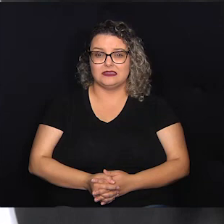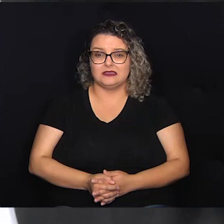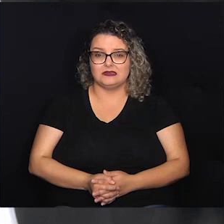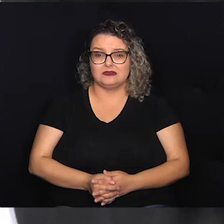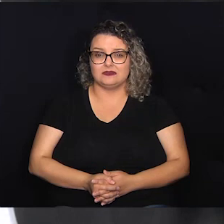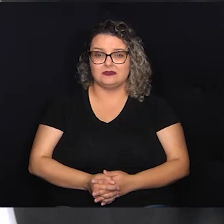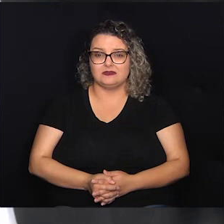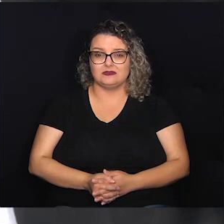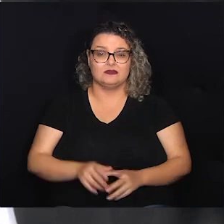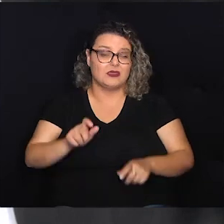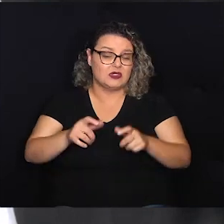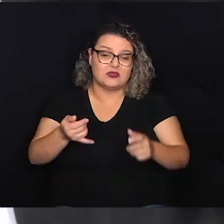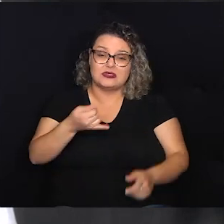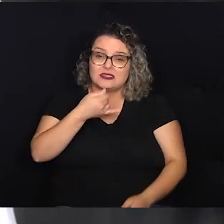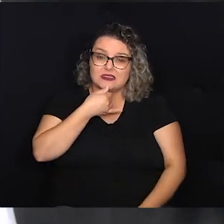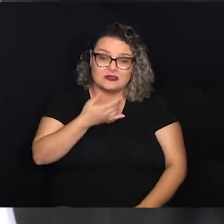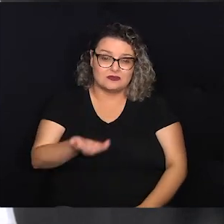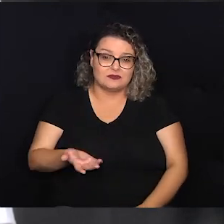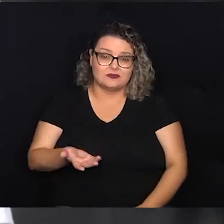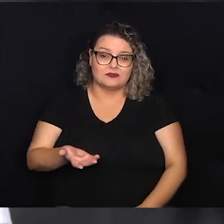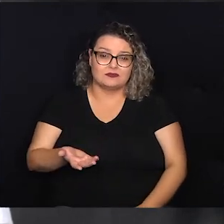aí, pessoas